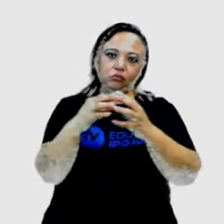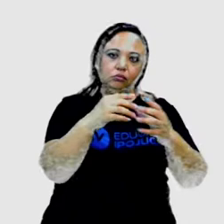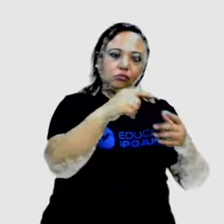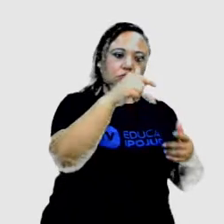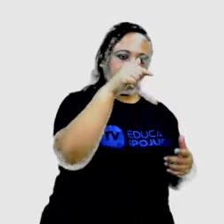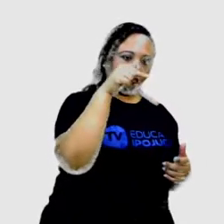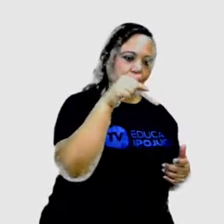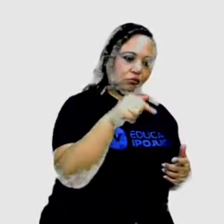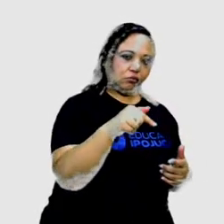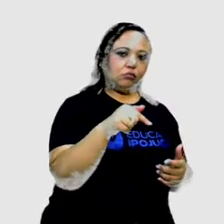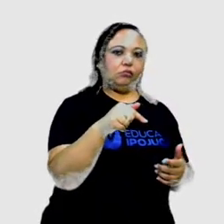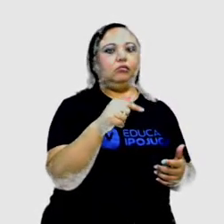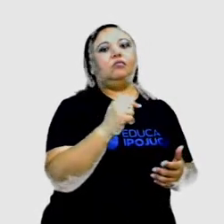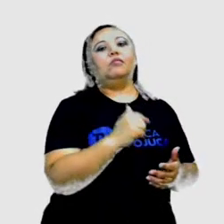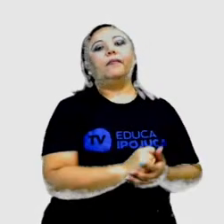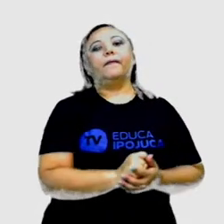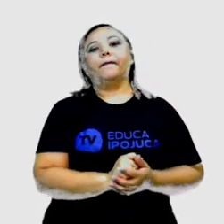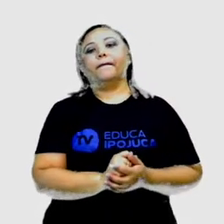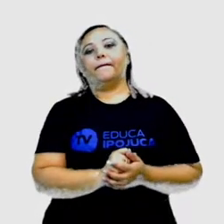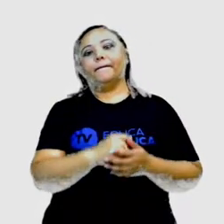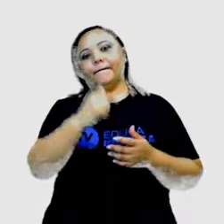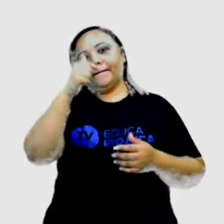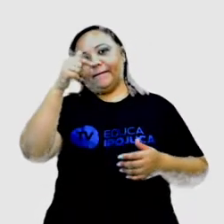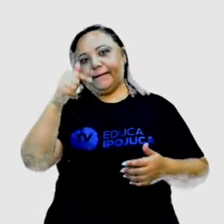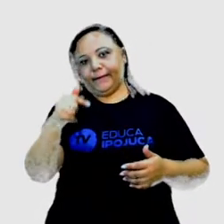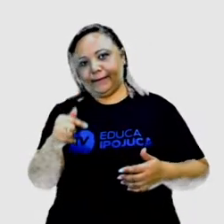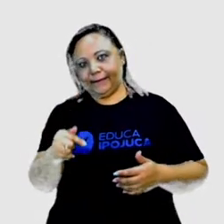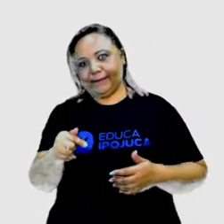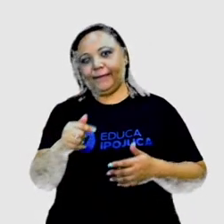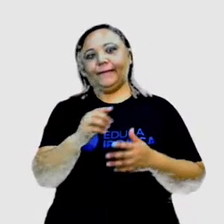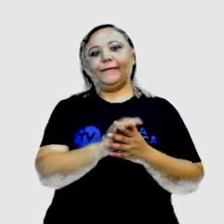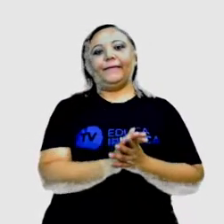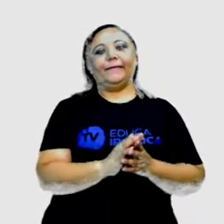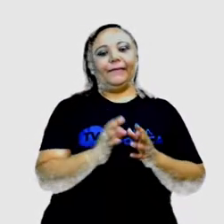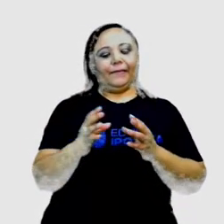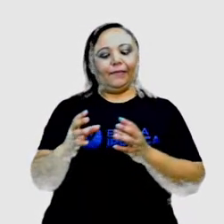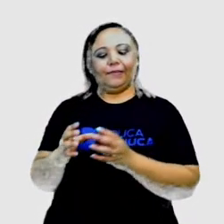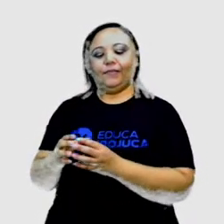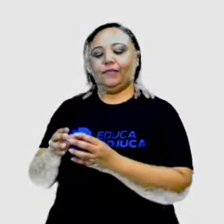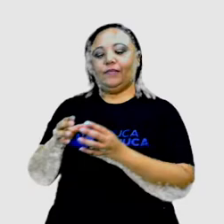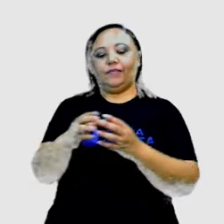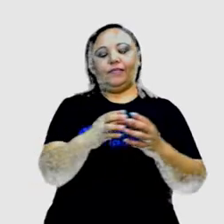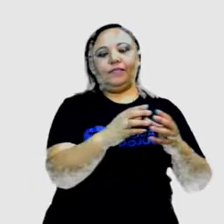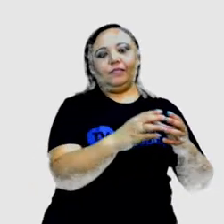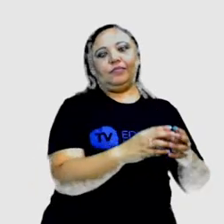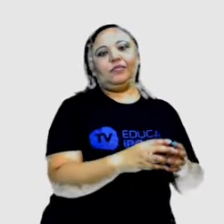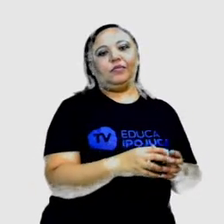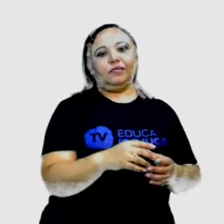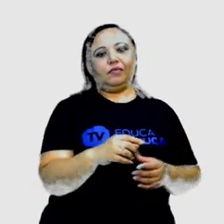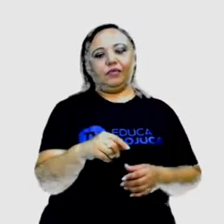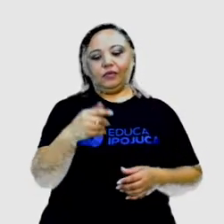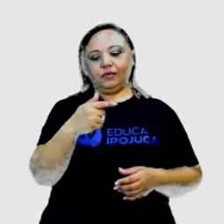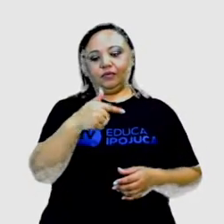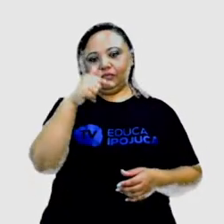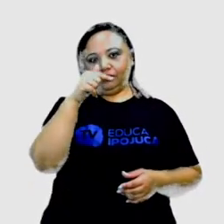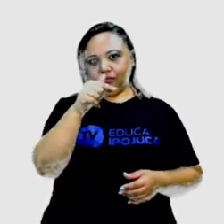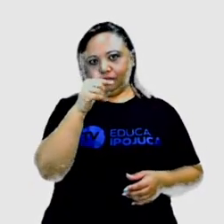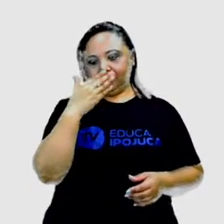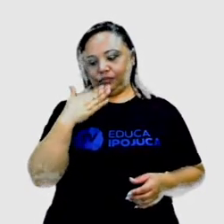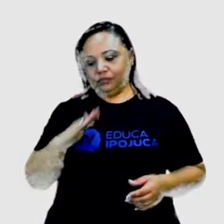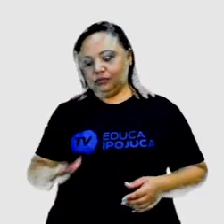seja, dava para distribuir entre sete crianças. Nunca